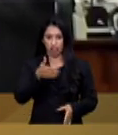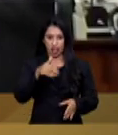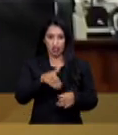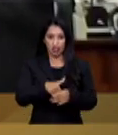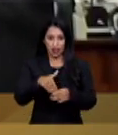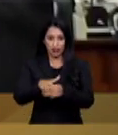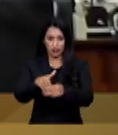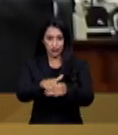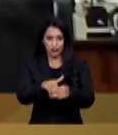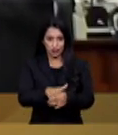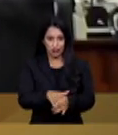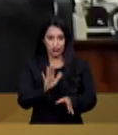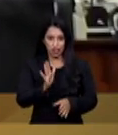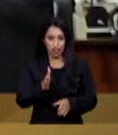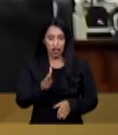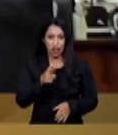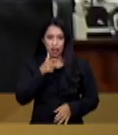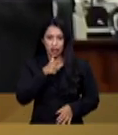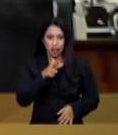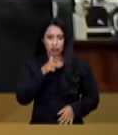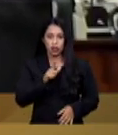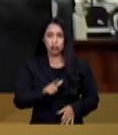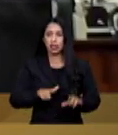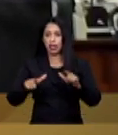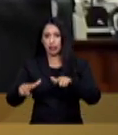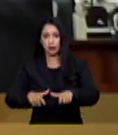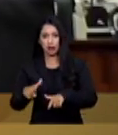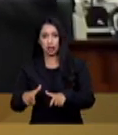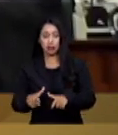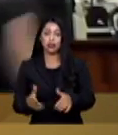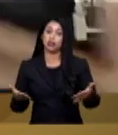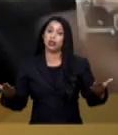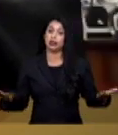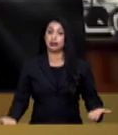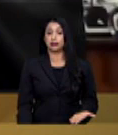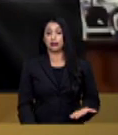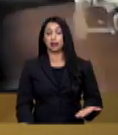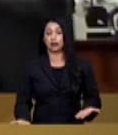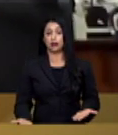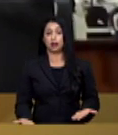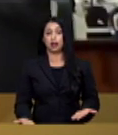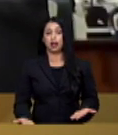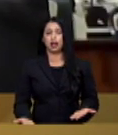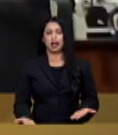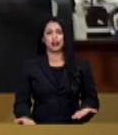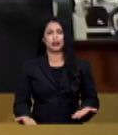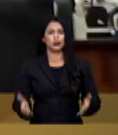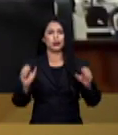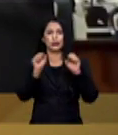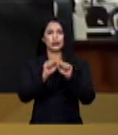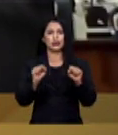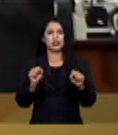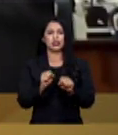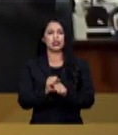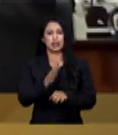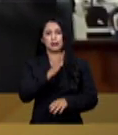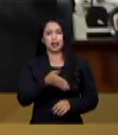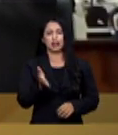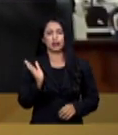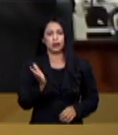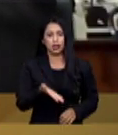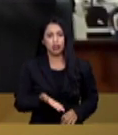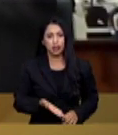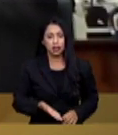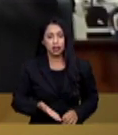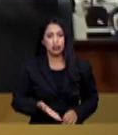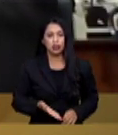eleitos já nas suas funções. Então, você desfaz todo o sistema pela nulidade com